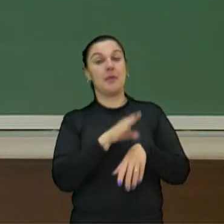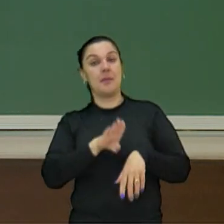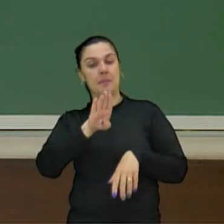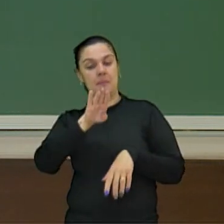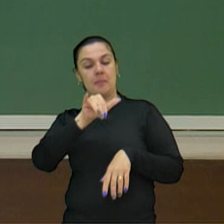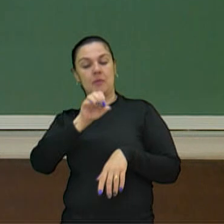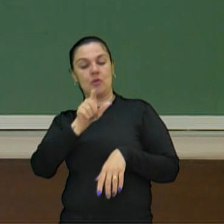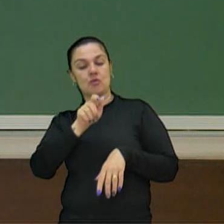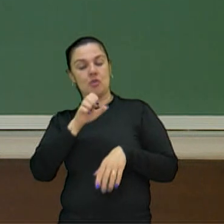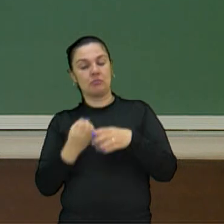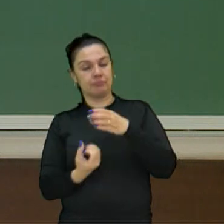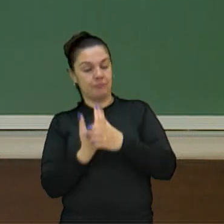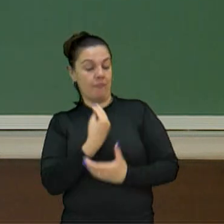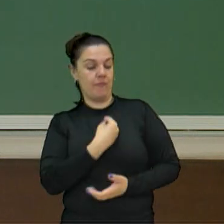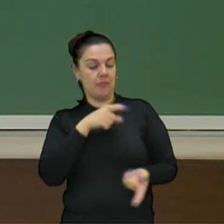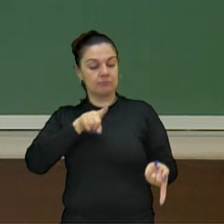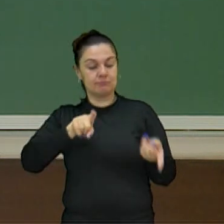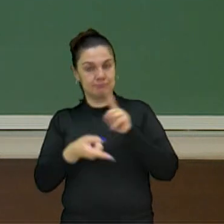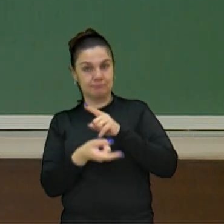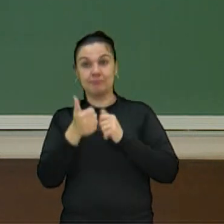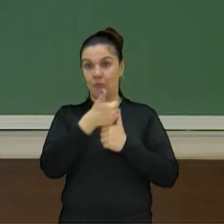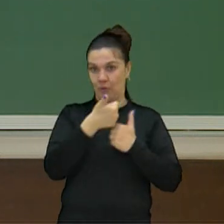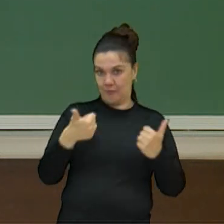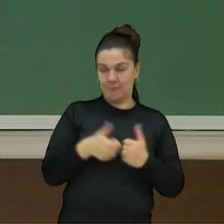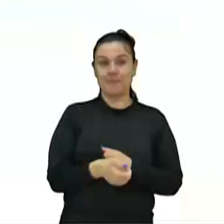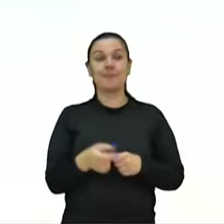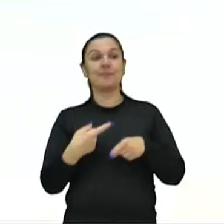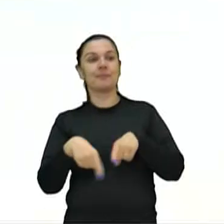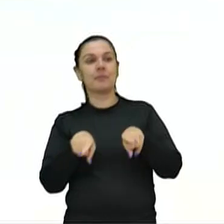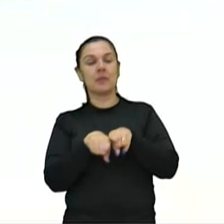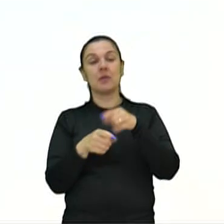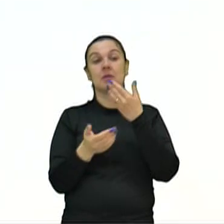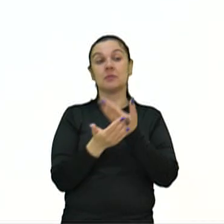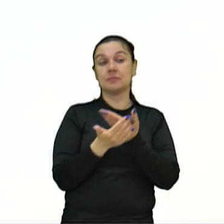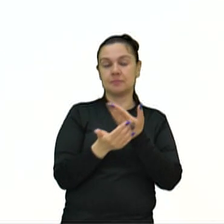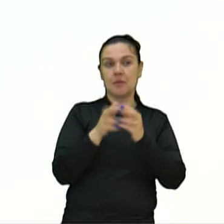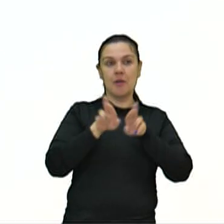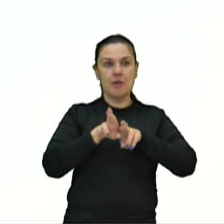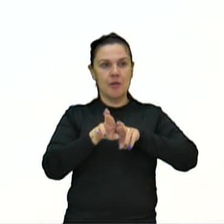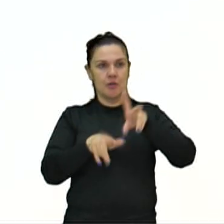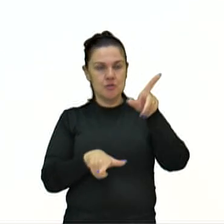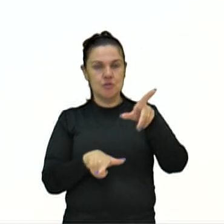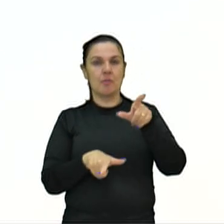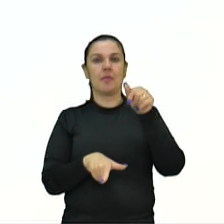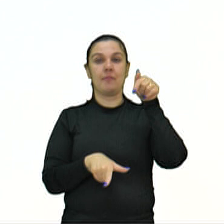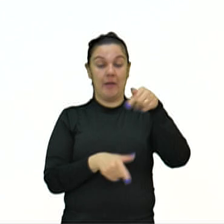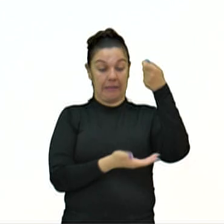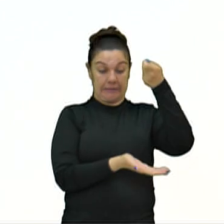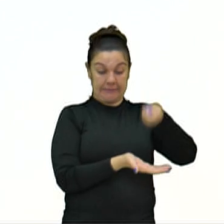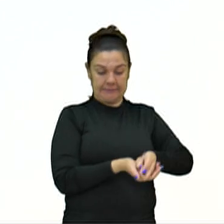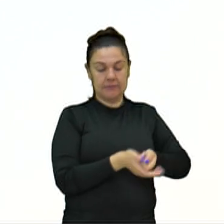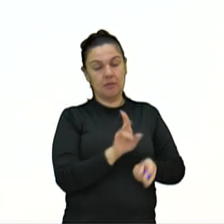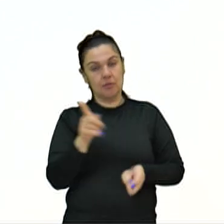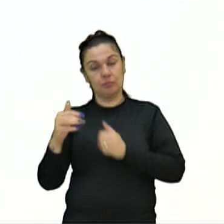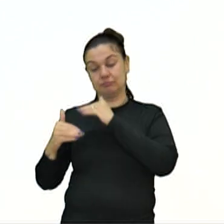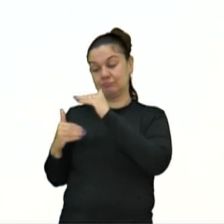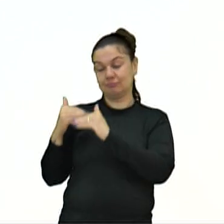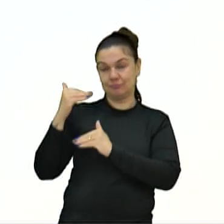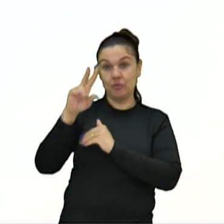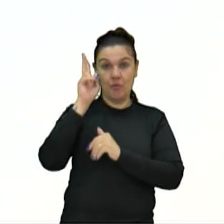vivo só aparece de outro ser vivo, certo? E a gente ainda viu a diferença entre o fixismo e o evolucionismo, que é importante